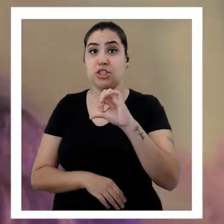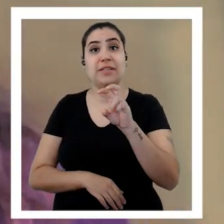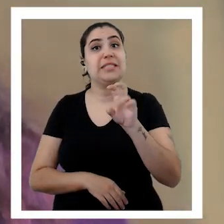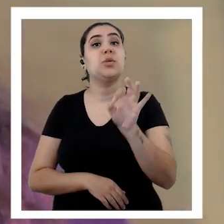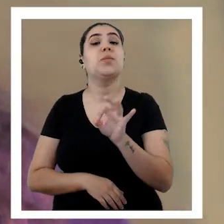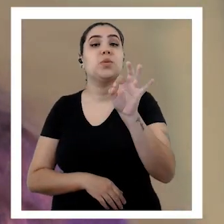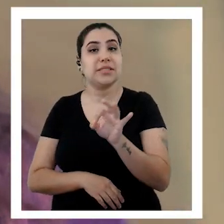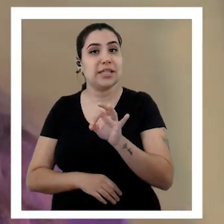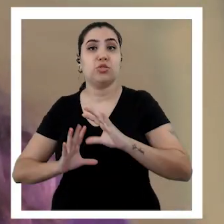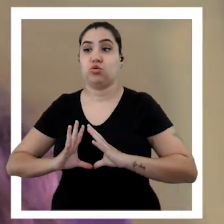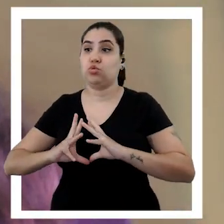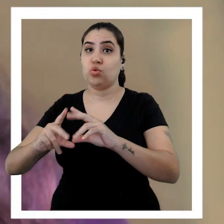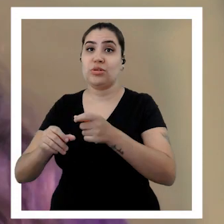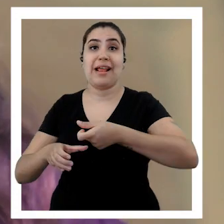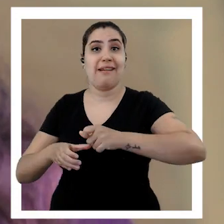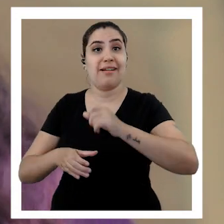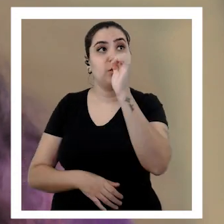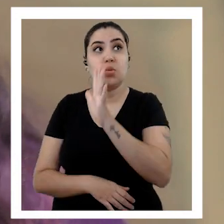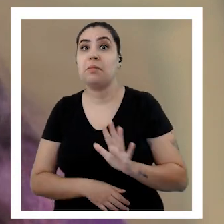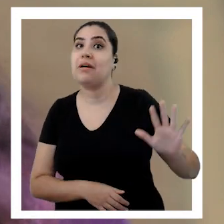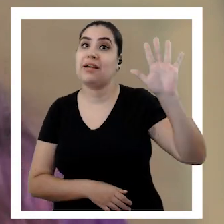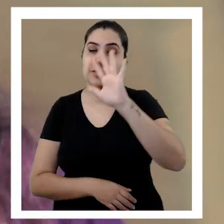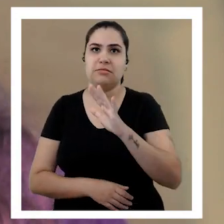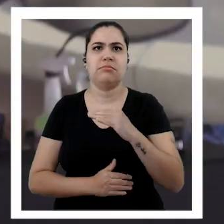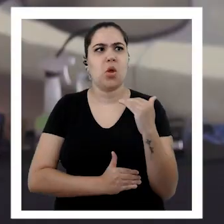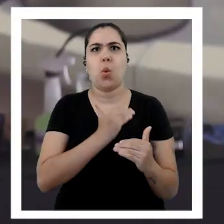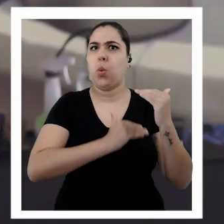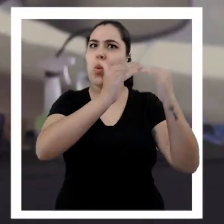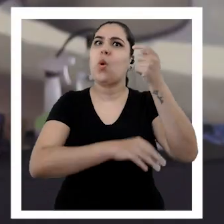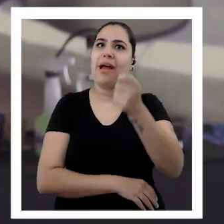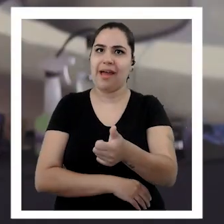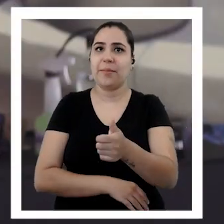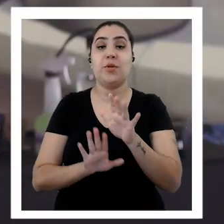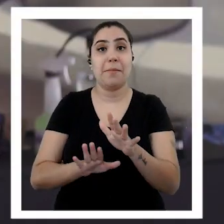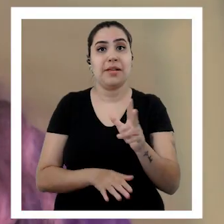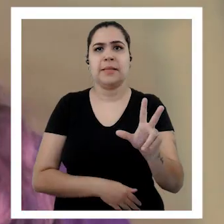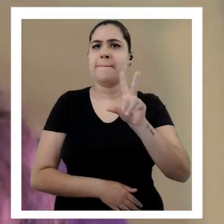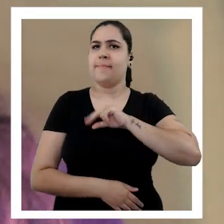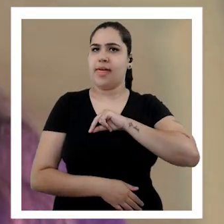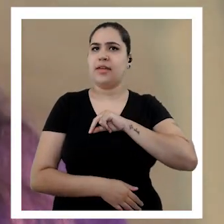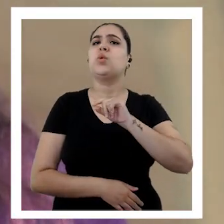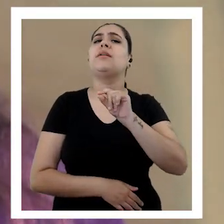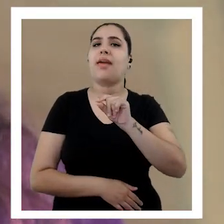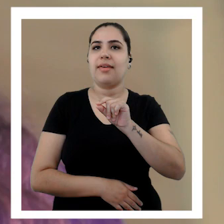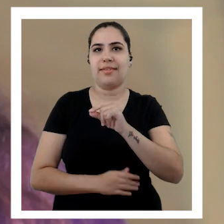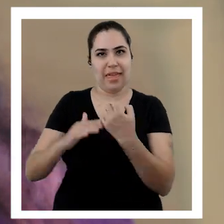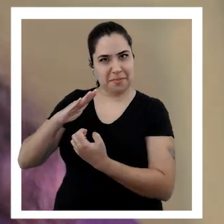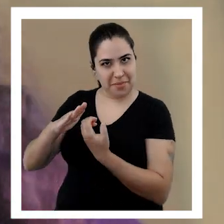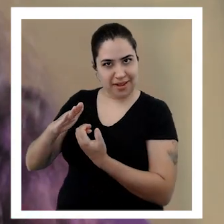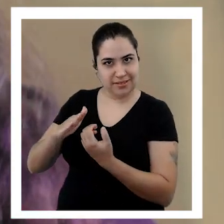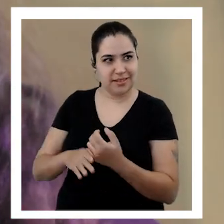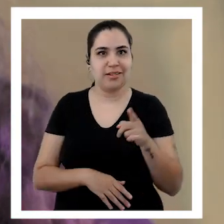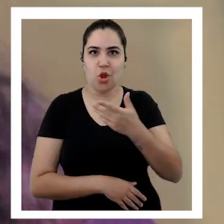reciclando mais de 95% de todas as latinhas do país. A evolução foi rápida, né? Mas o mérito dessa conquista